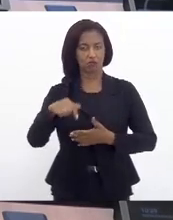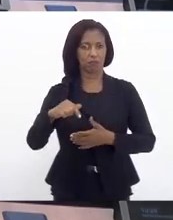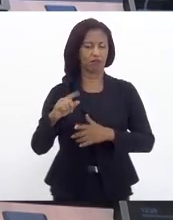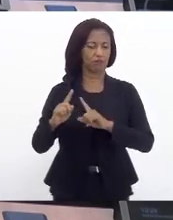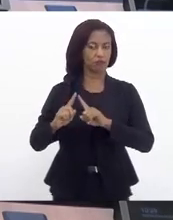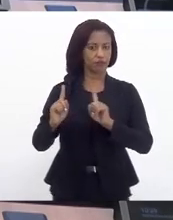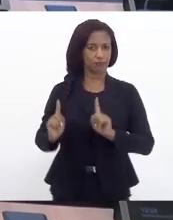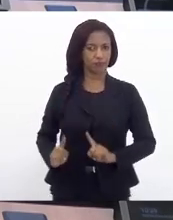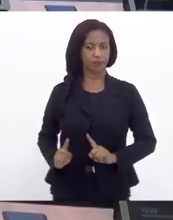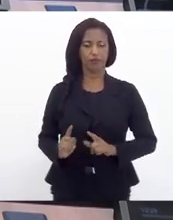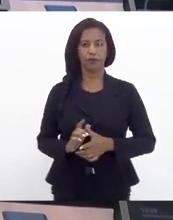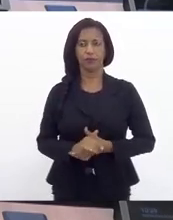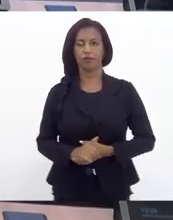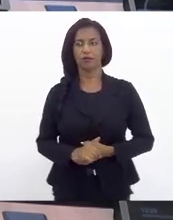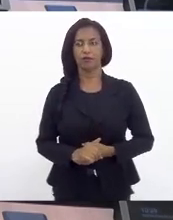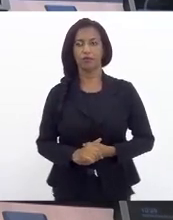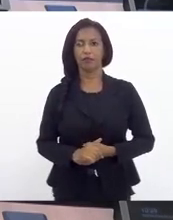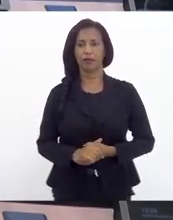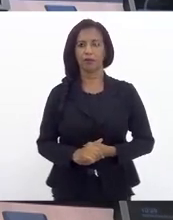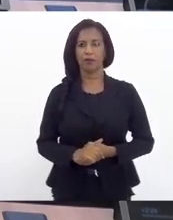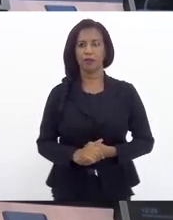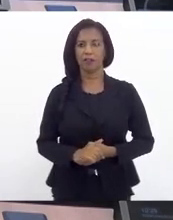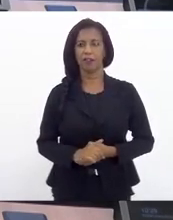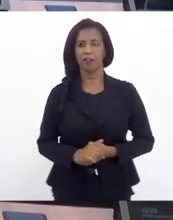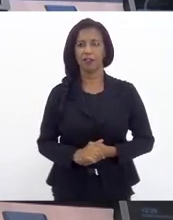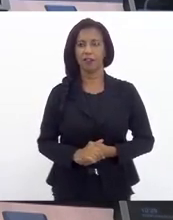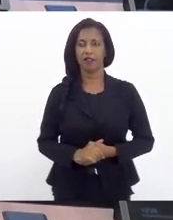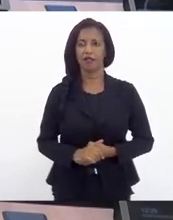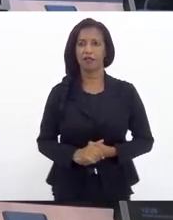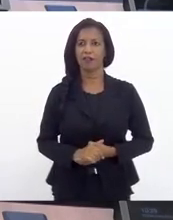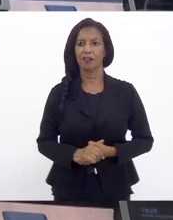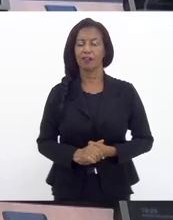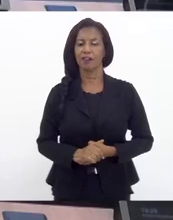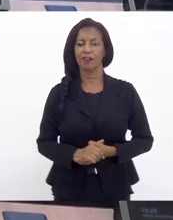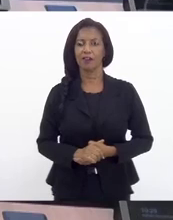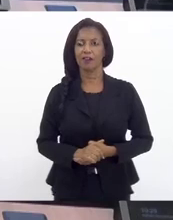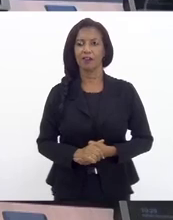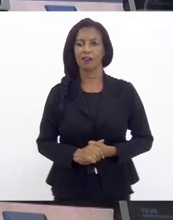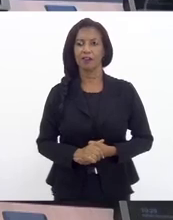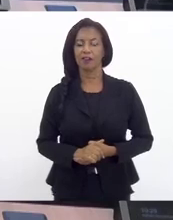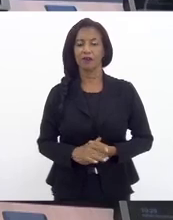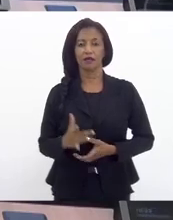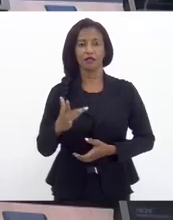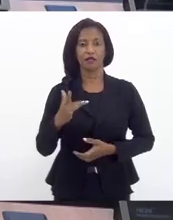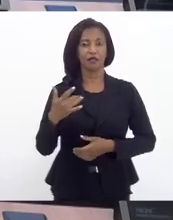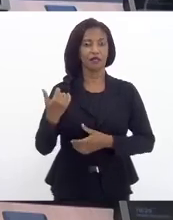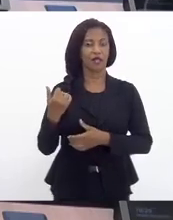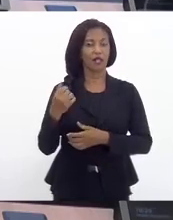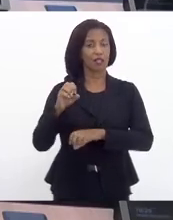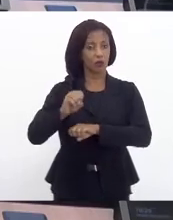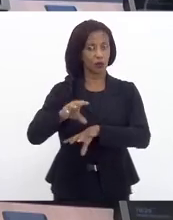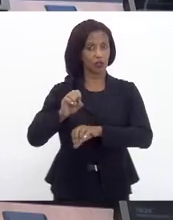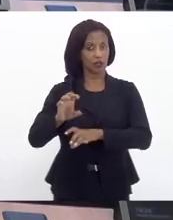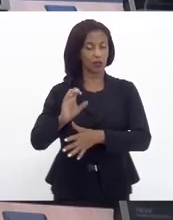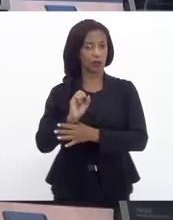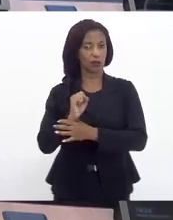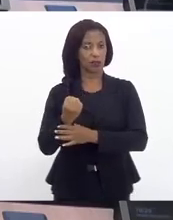servidores. Especialidade da Educação e da área de Segurança Pública.